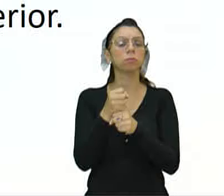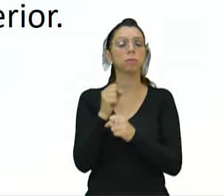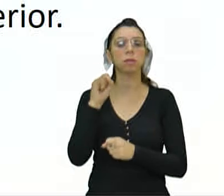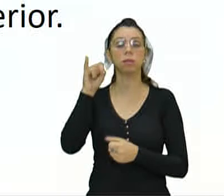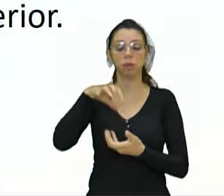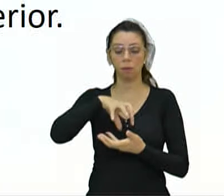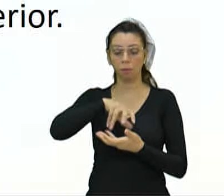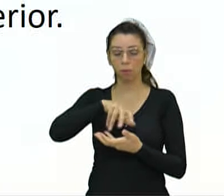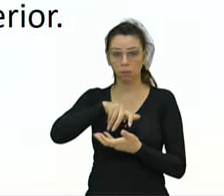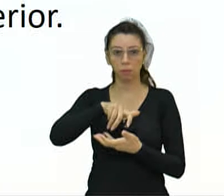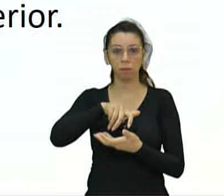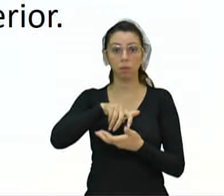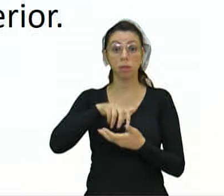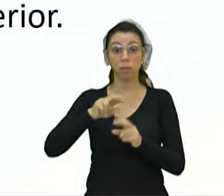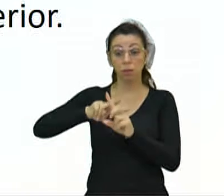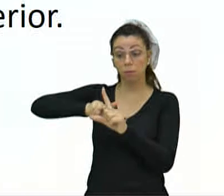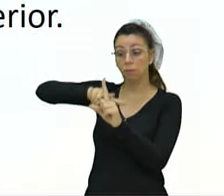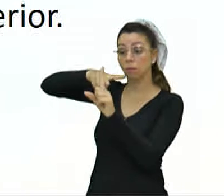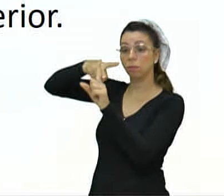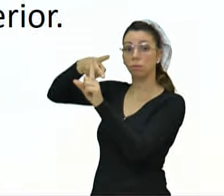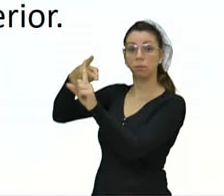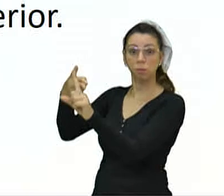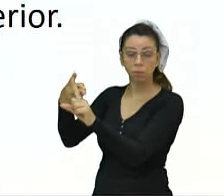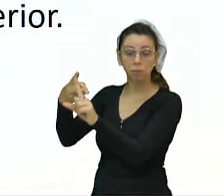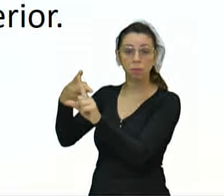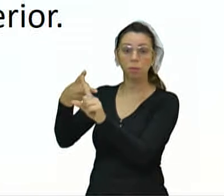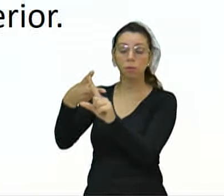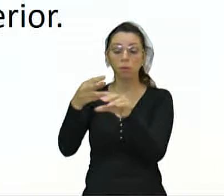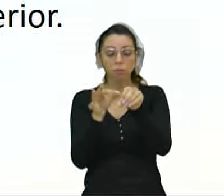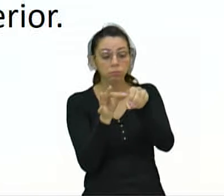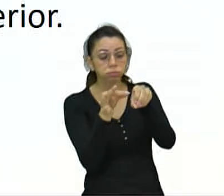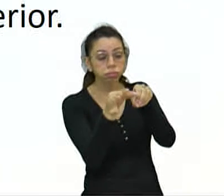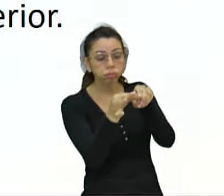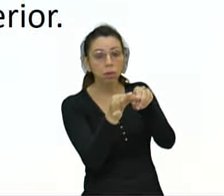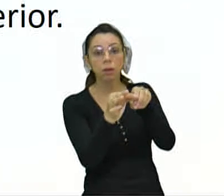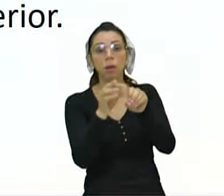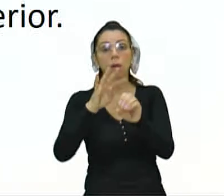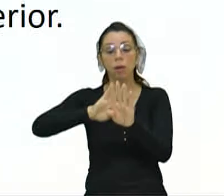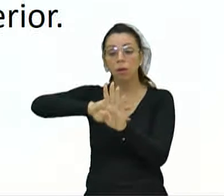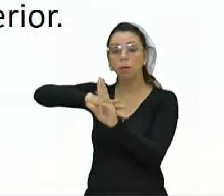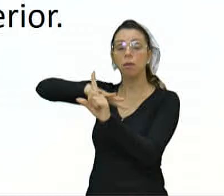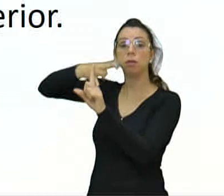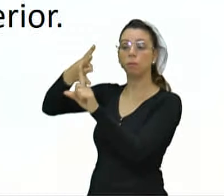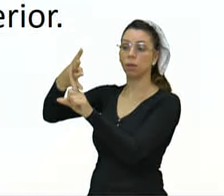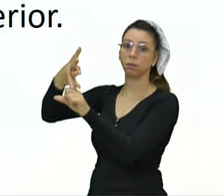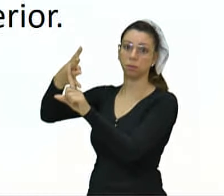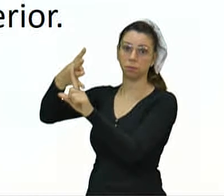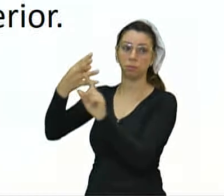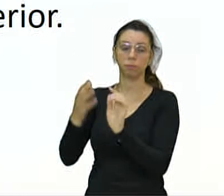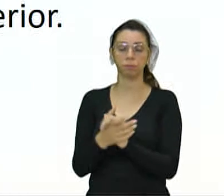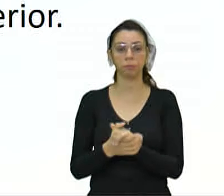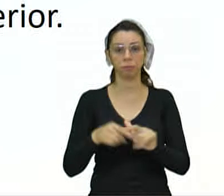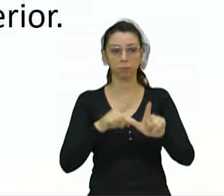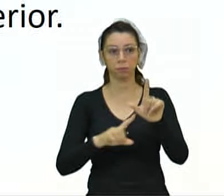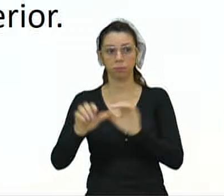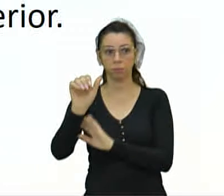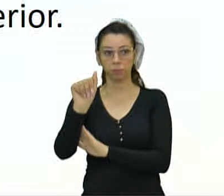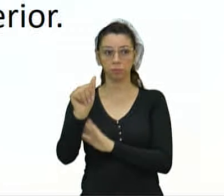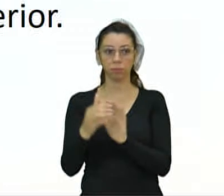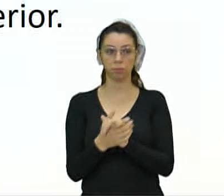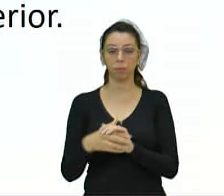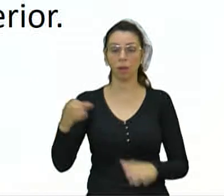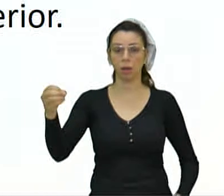o comprimento seja duplicado e sua área seja quadriplicada? Então, aqui na letra A diz, a